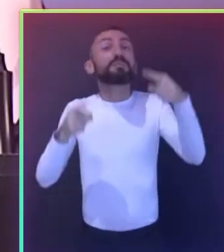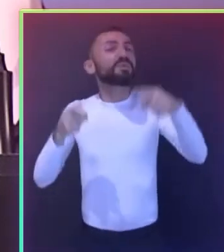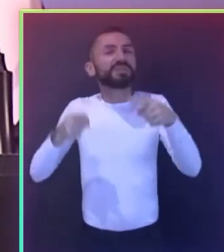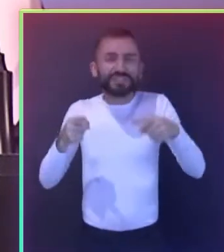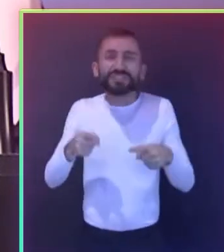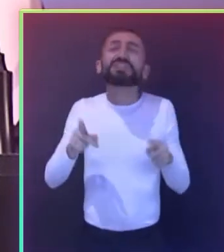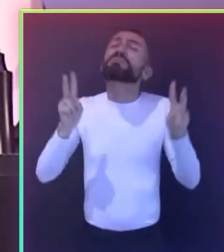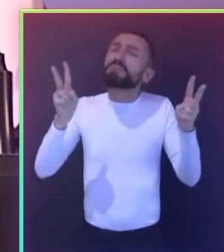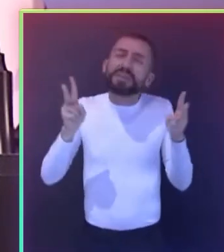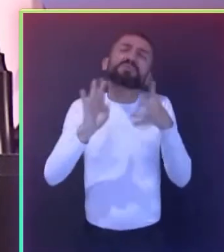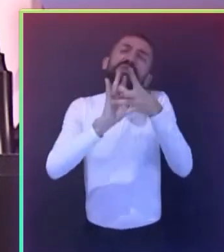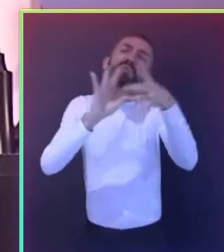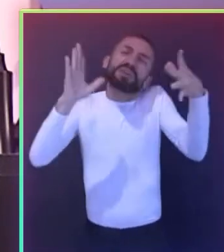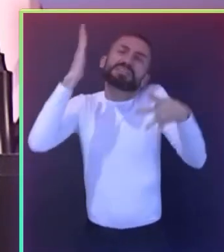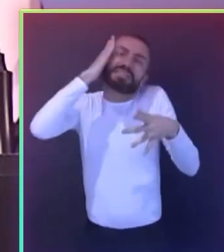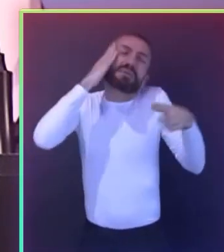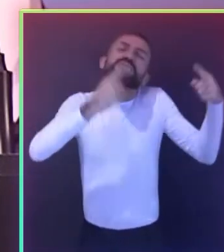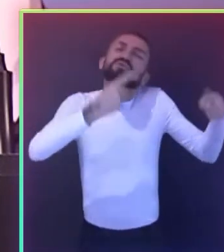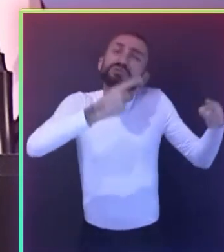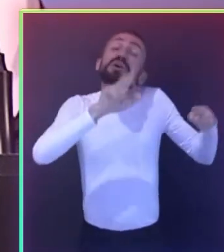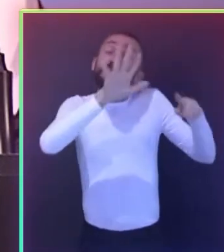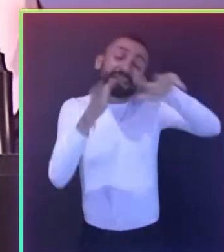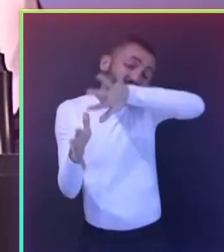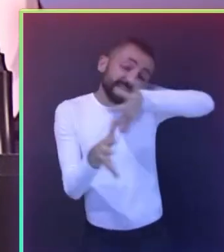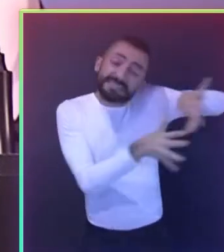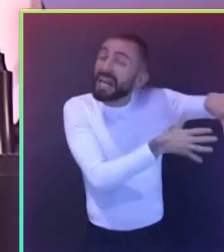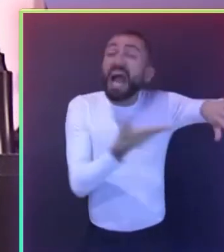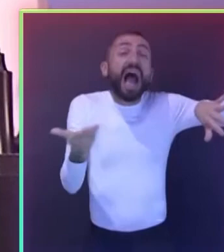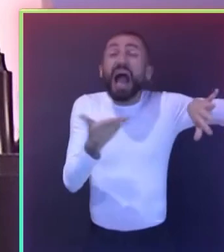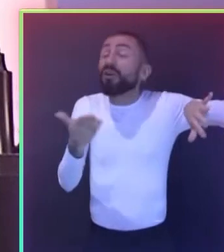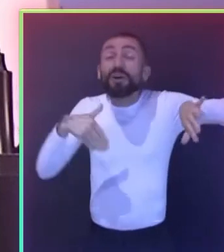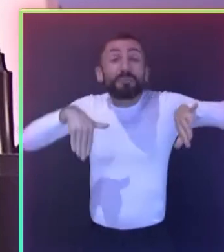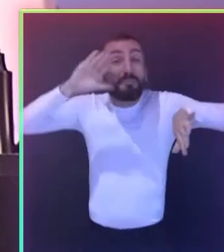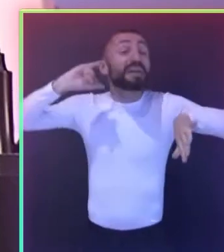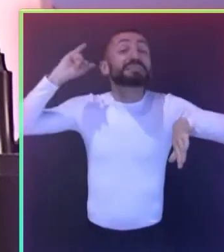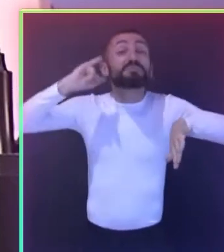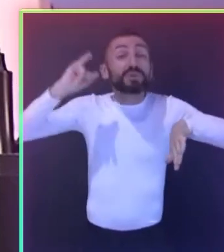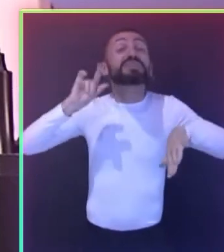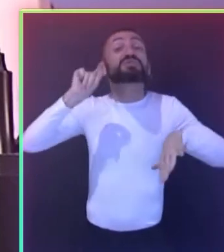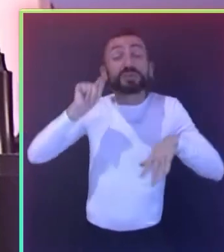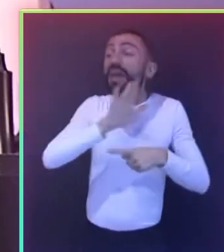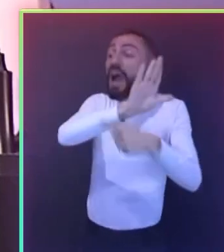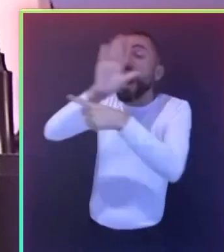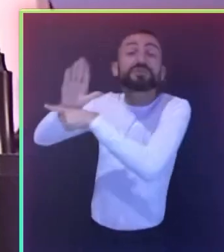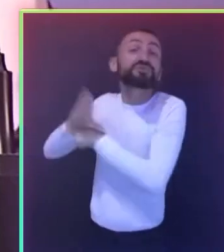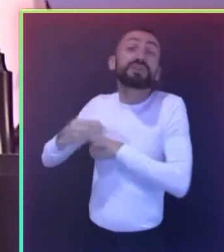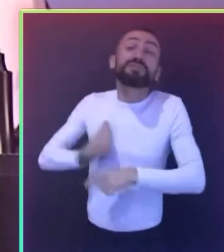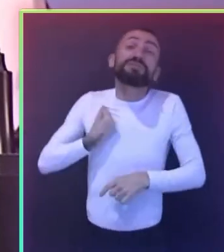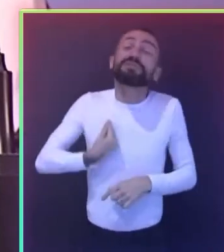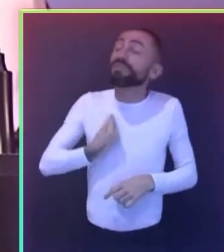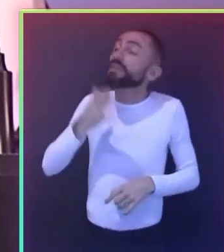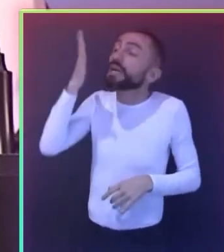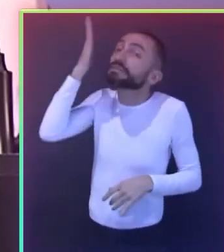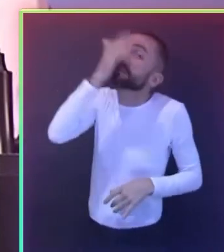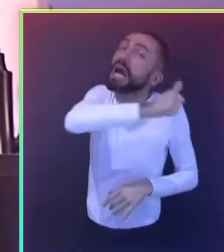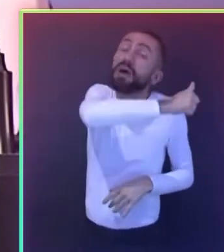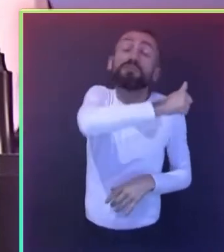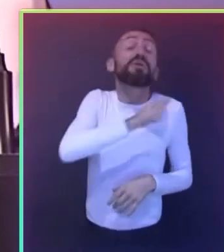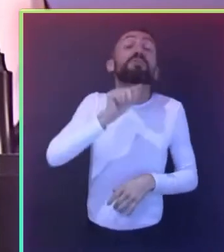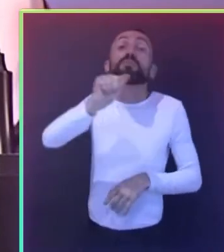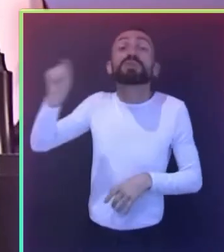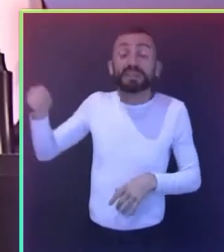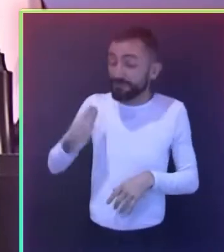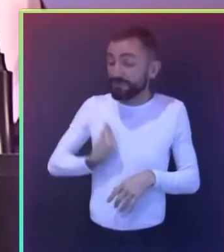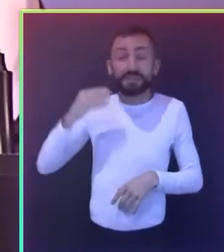características da Democracia o que está em jogo hoje é muito mais que isso é preservação dos nossos bens maiores